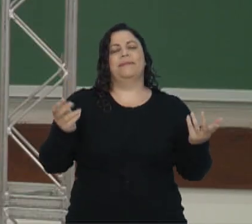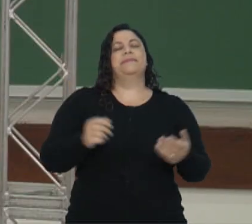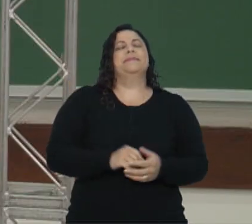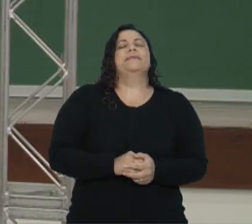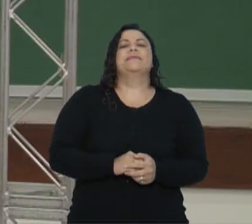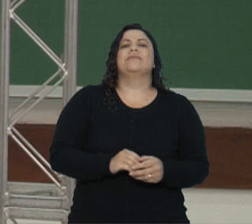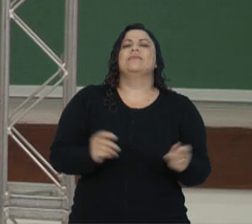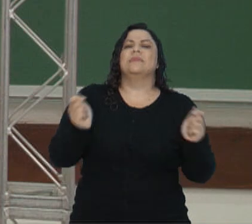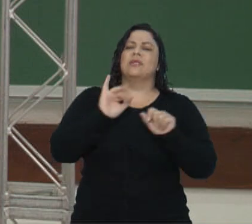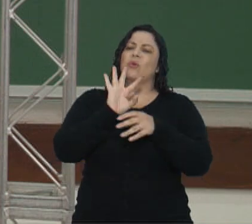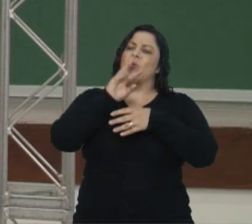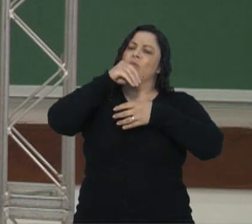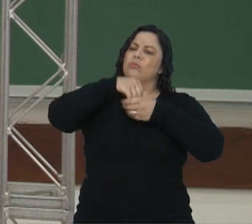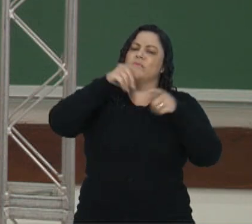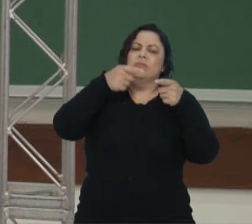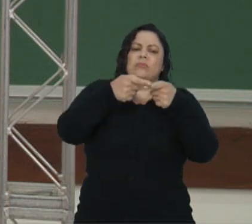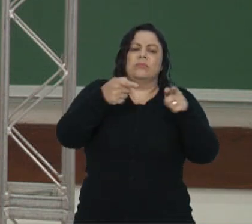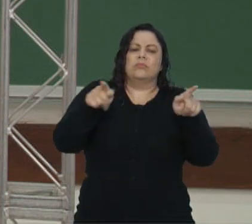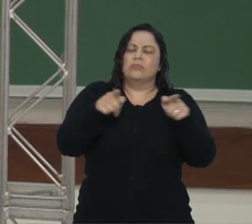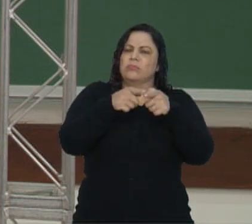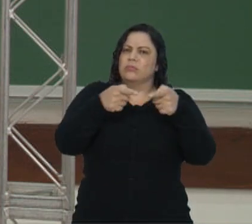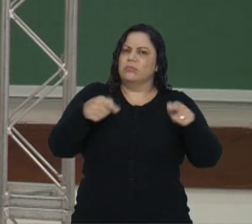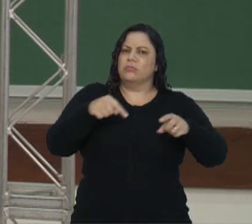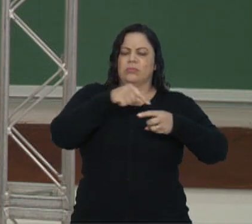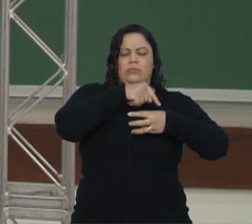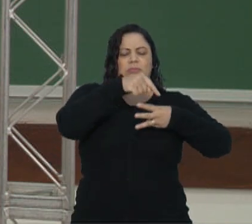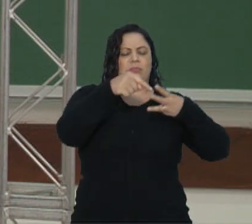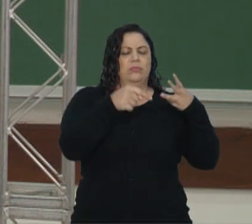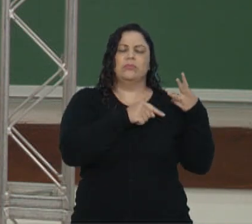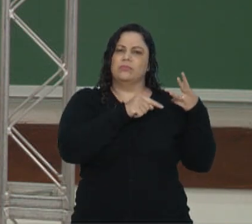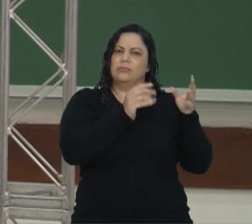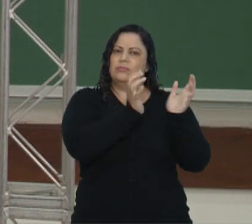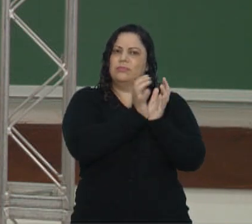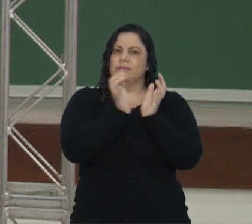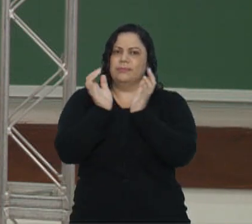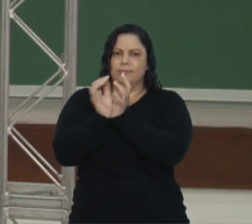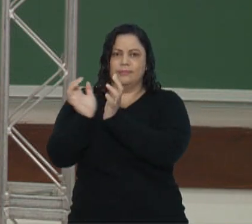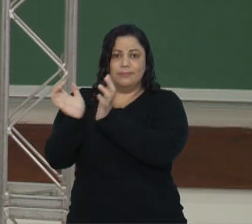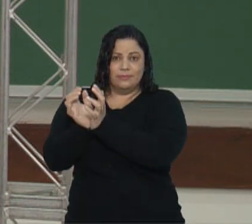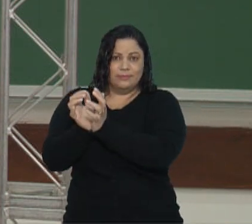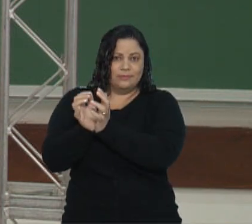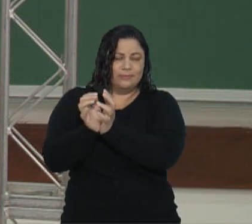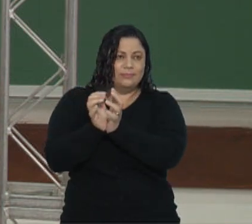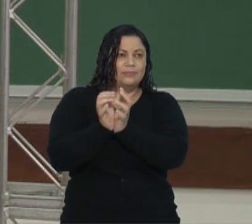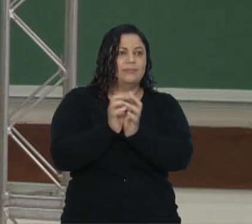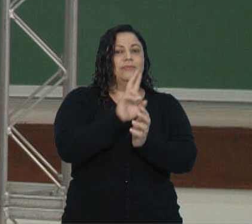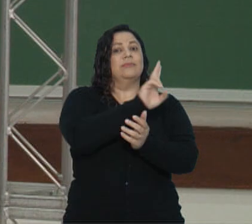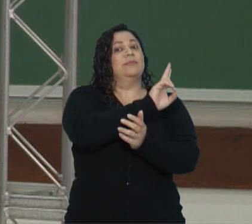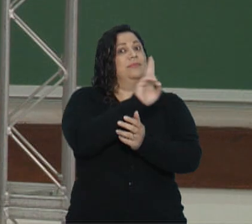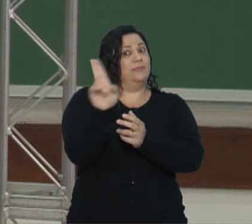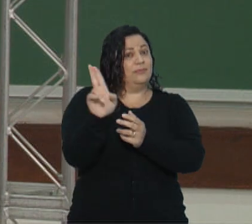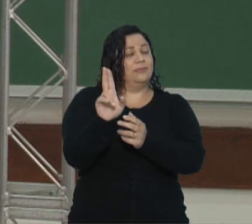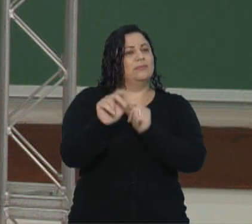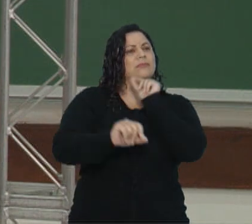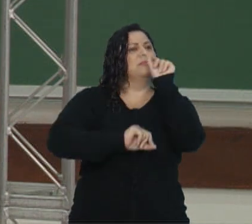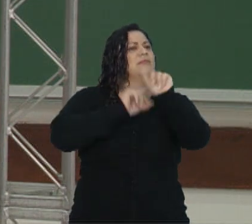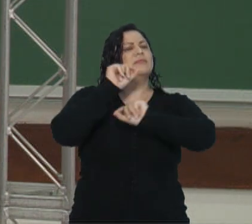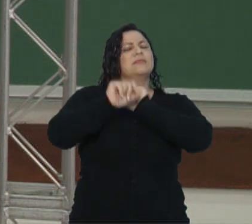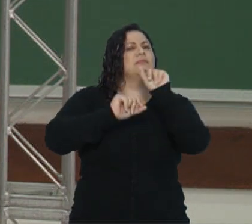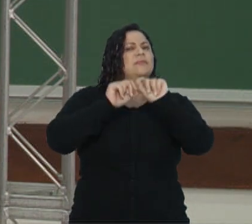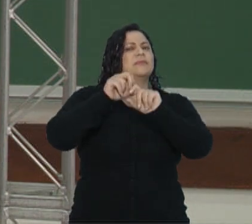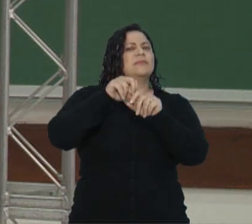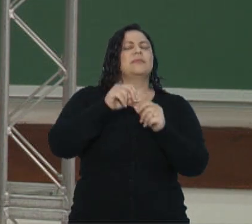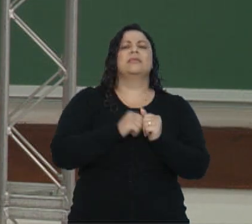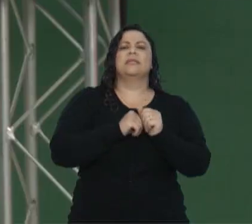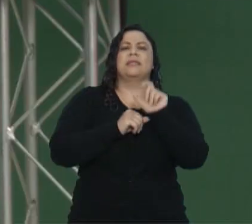de nomes, a gente está falando dessas três classes gramaticais, tá certo? Então o que, que seria a regência nominal?